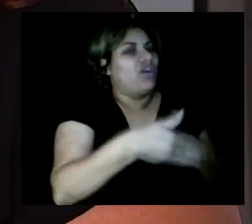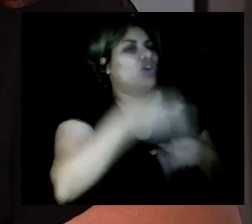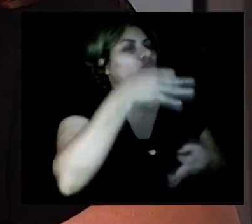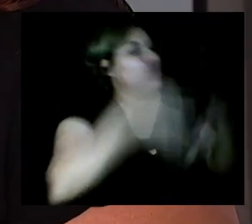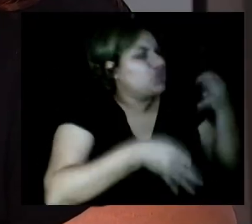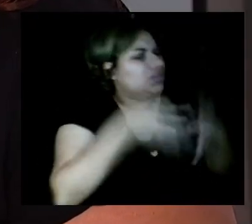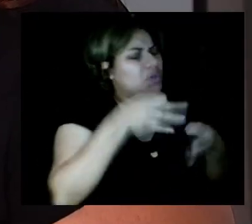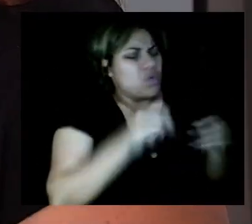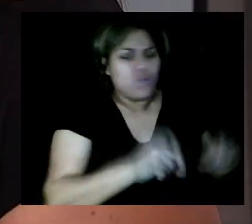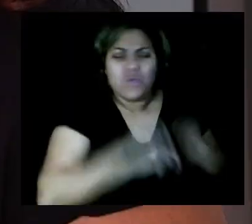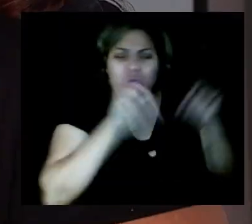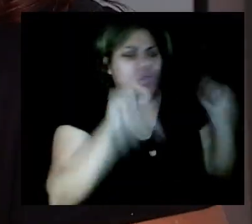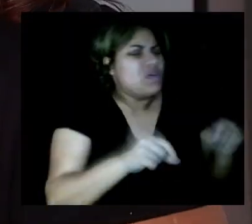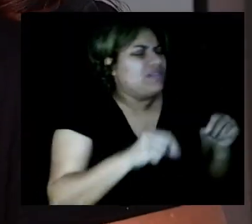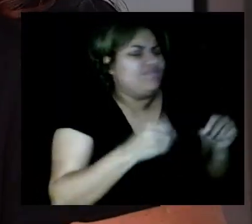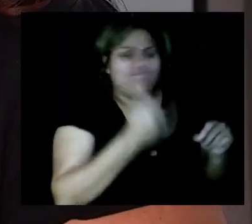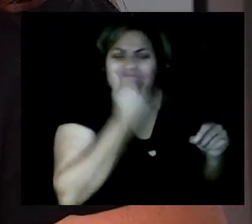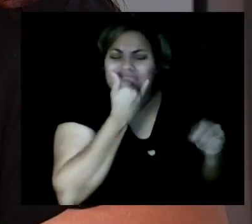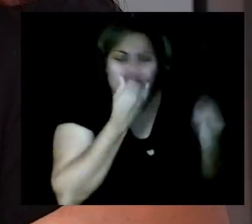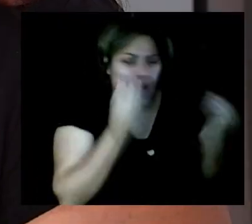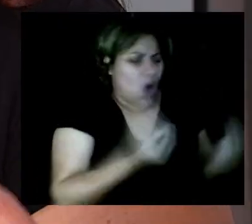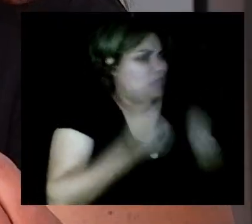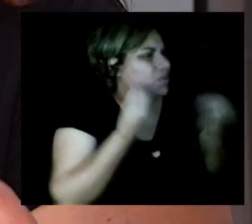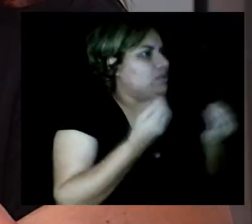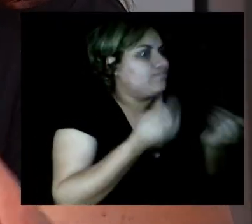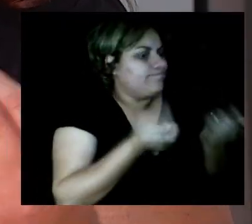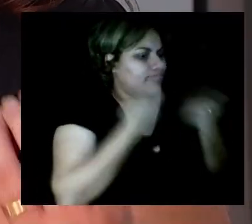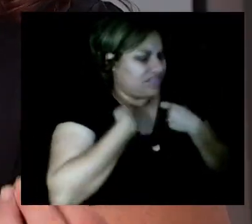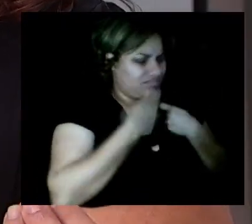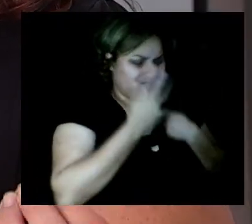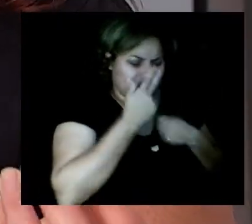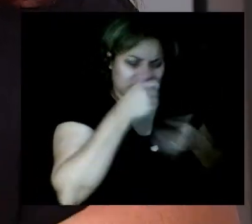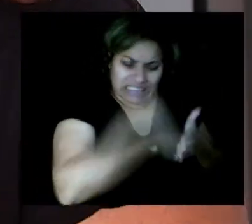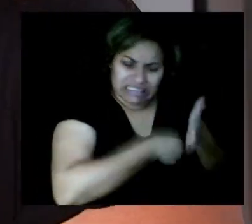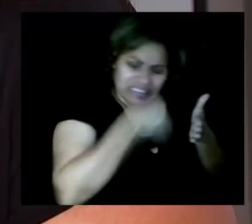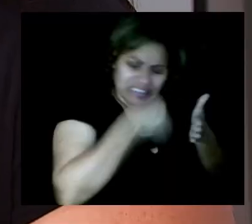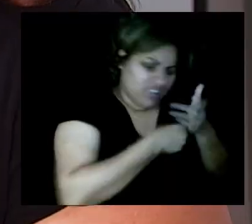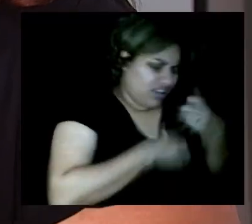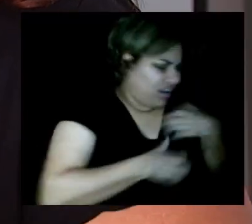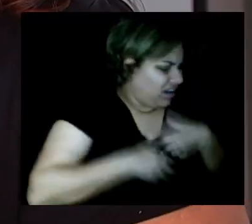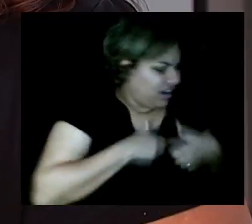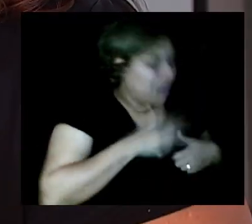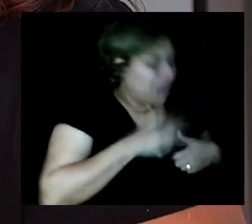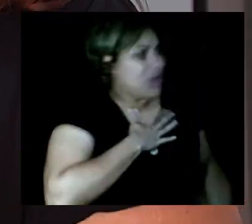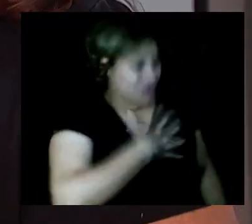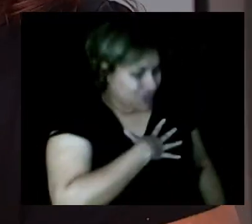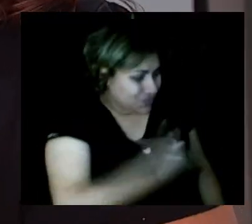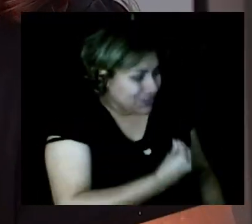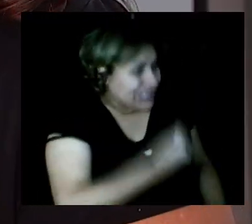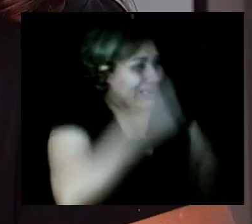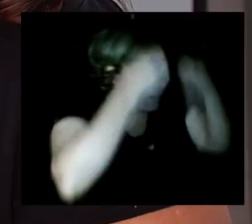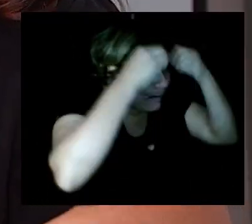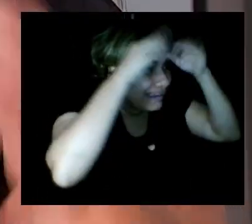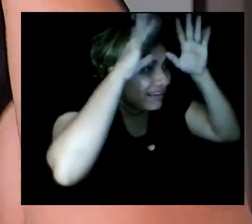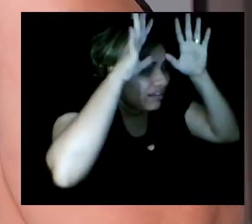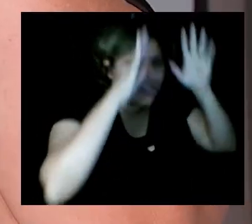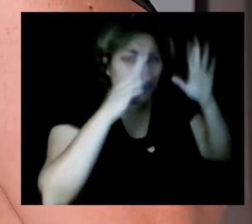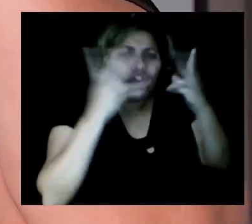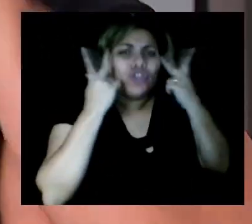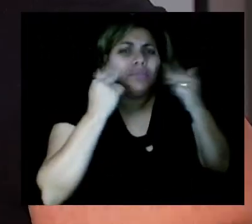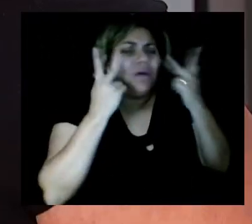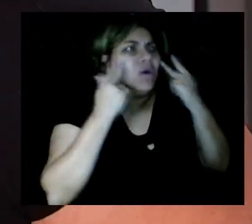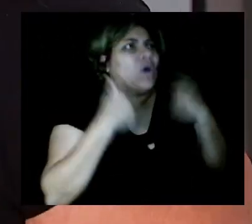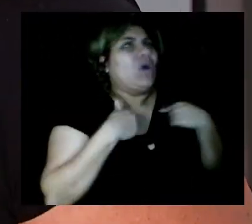é possível. É tipo assim, é um luto que você tem, né? Que você passa, meu filho, mas eu tava com um filho normal, agora como que eu vou fazer?